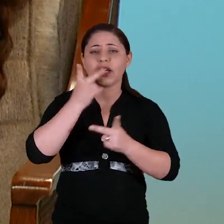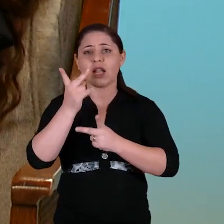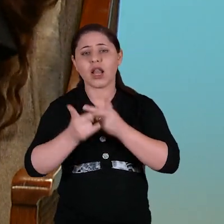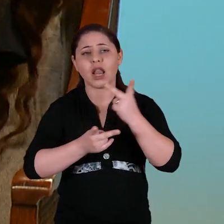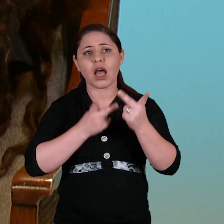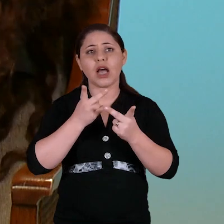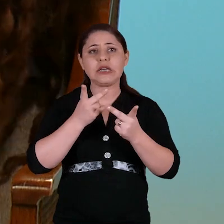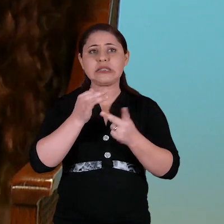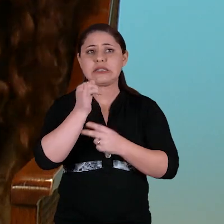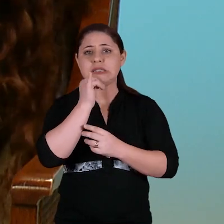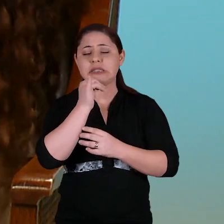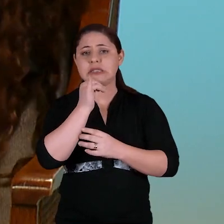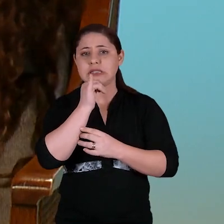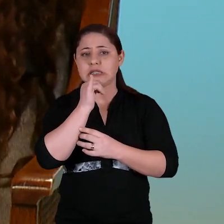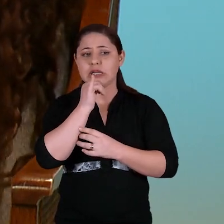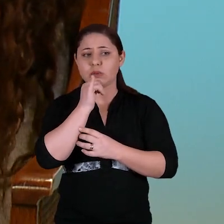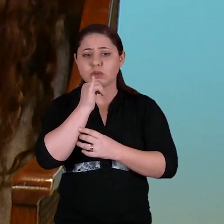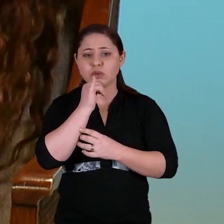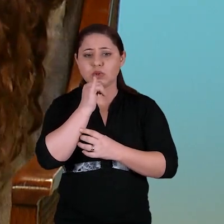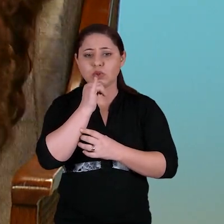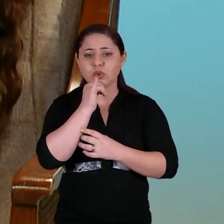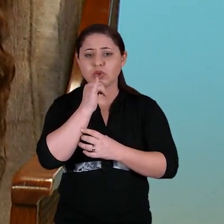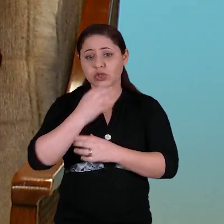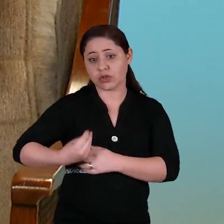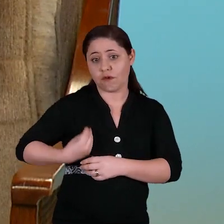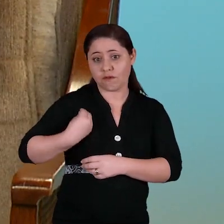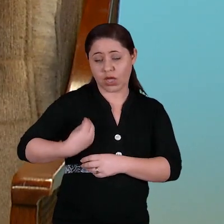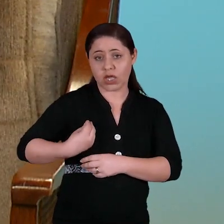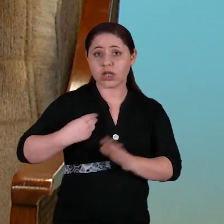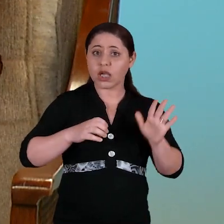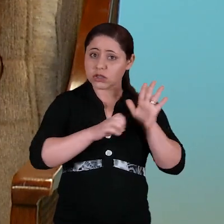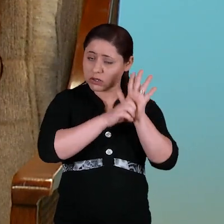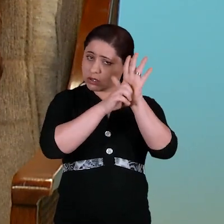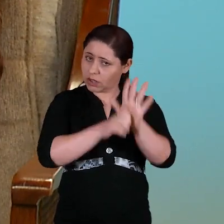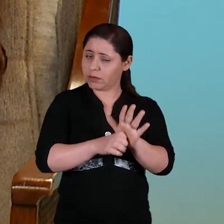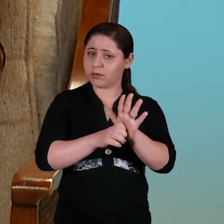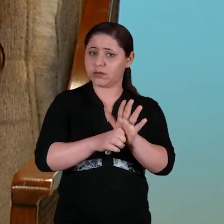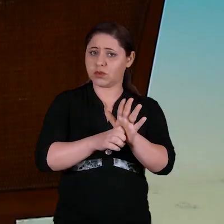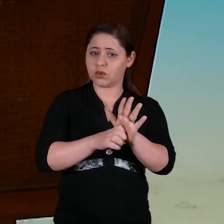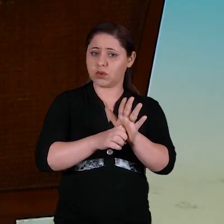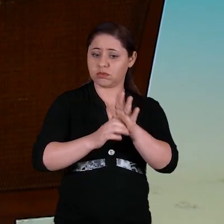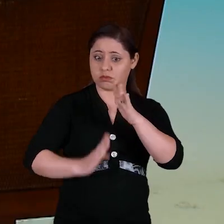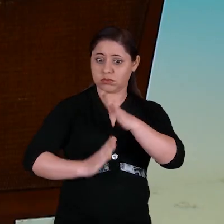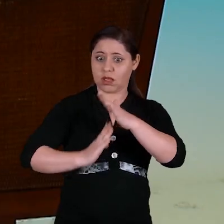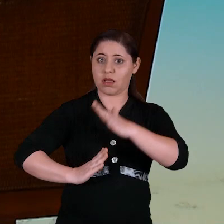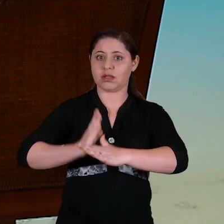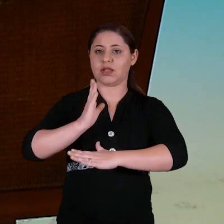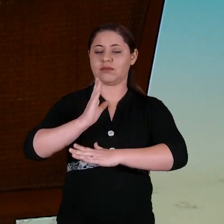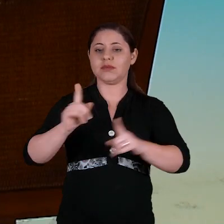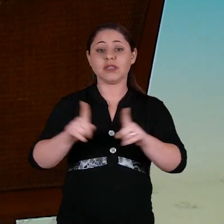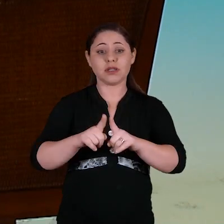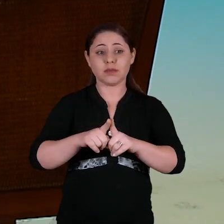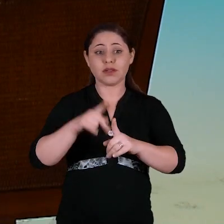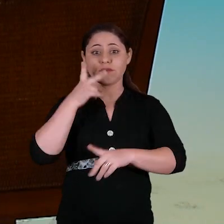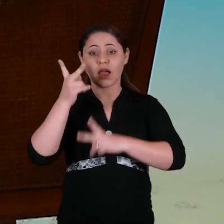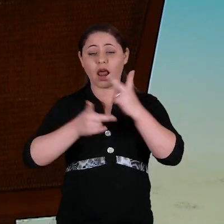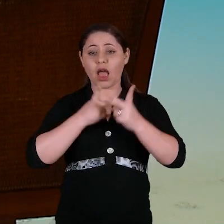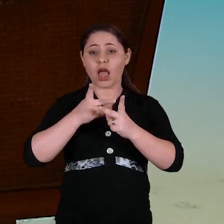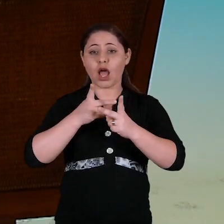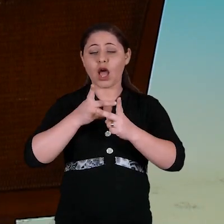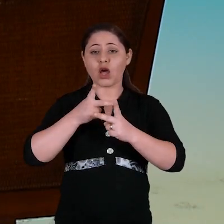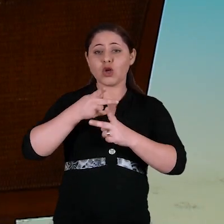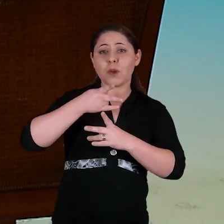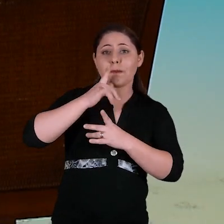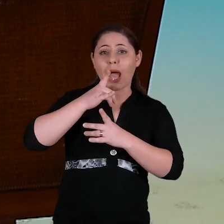sobre casos de exemplos de superação, mas ela também quer falar sobre a rampa que não tem no barzinho, que ela